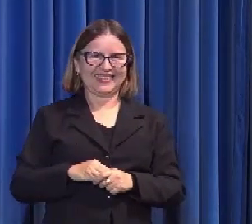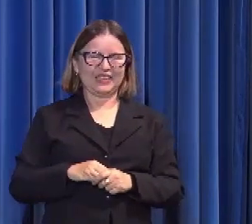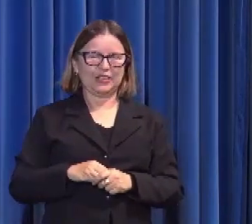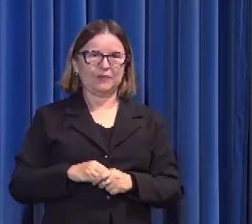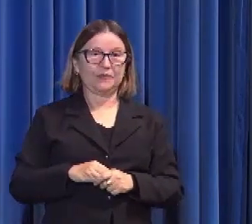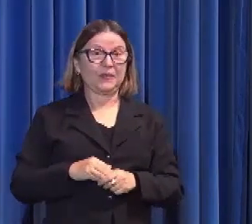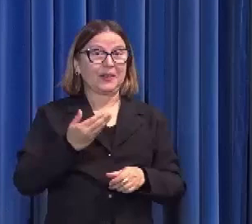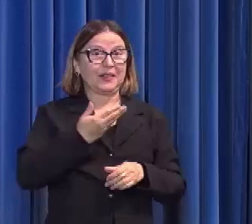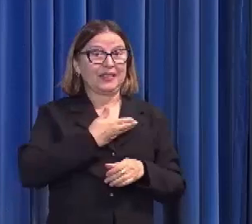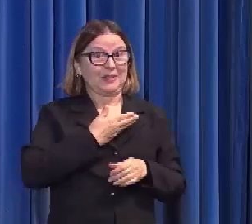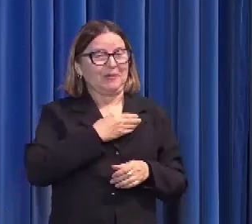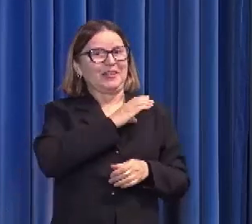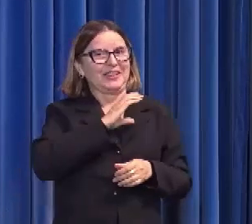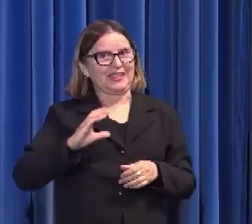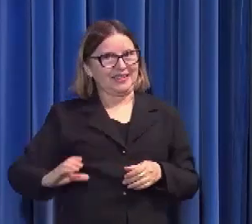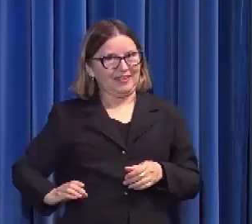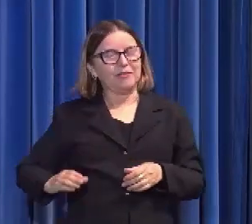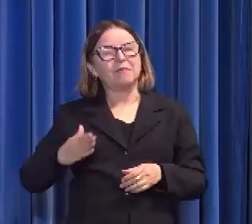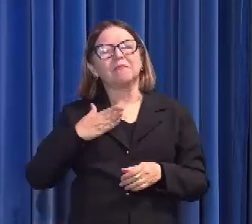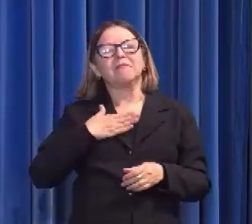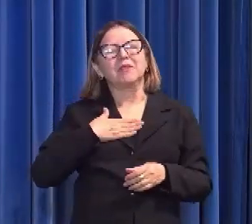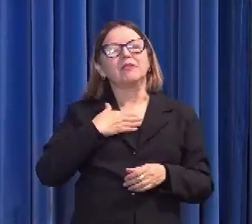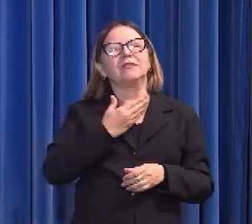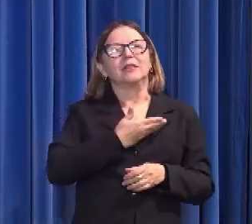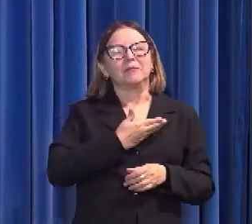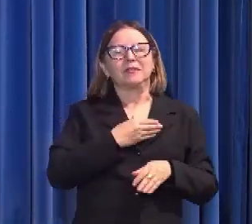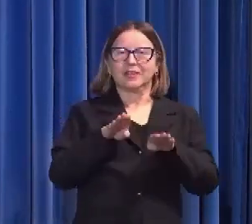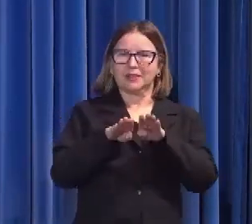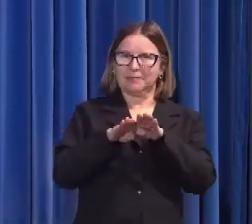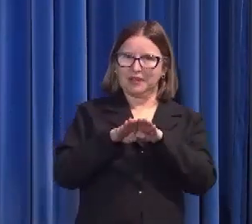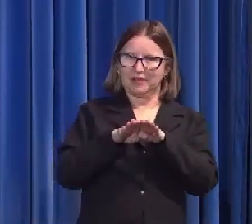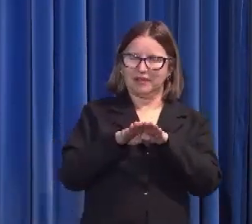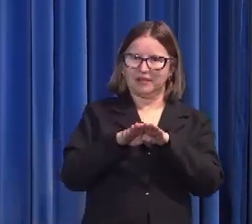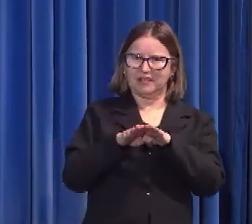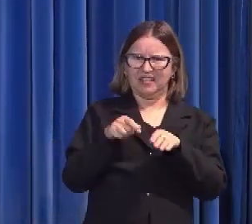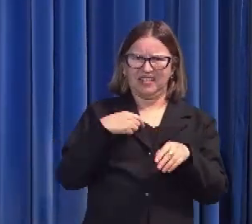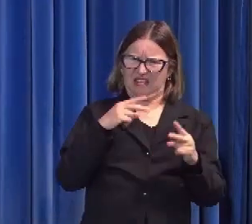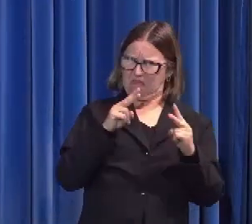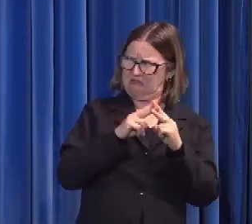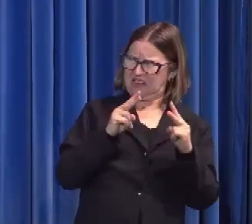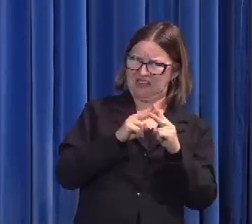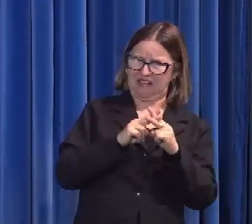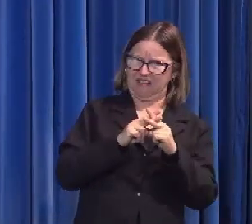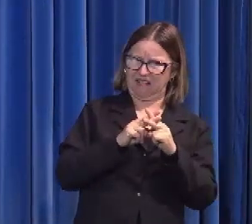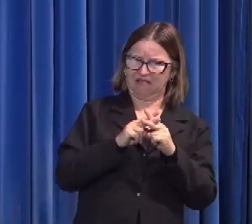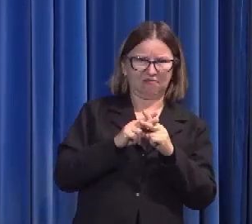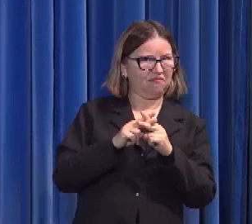e os Amigos de Cristo são meus amigos por vou competir com eles porque